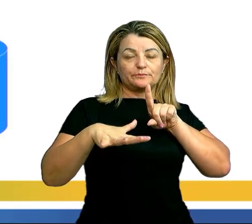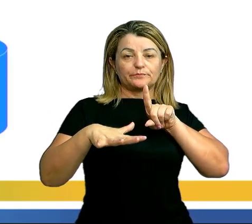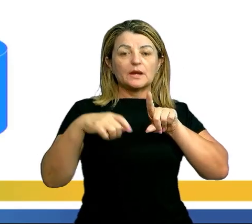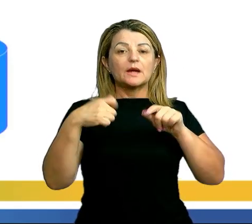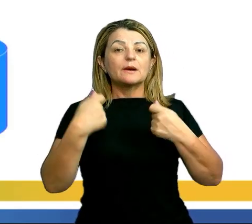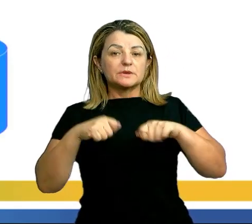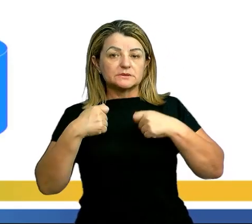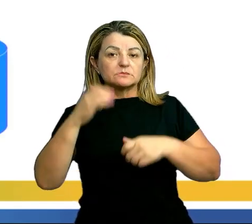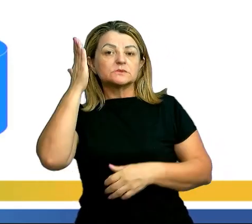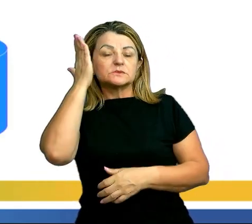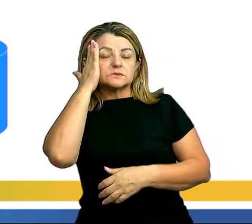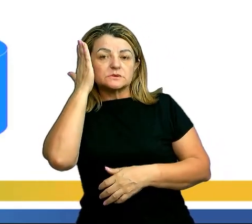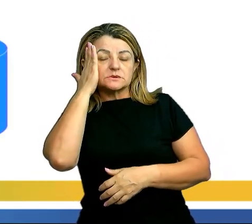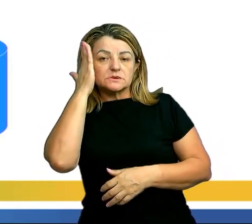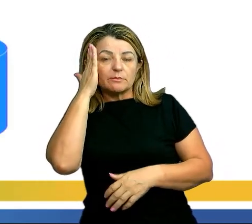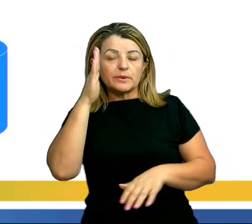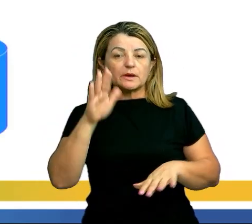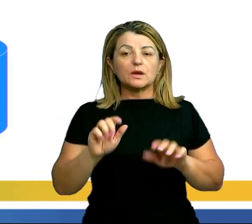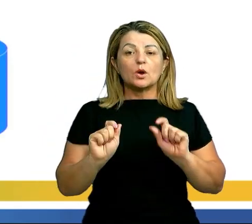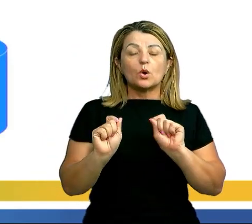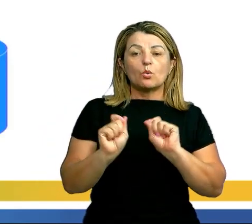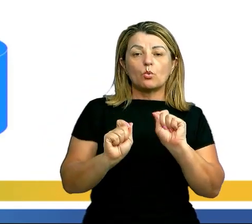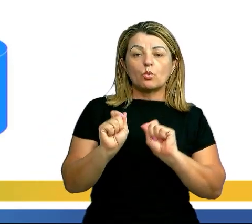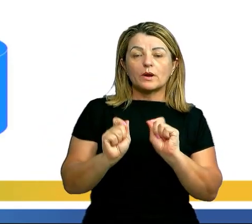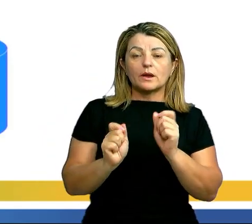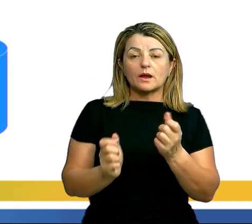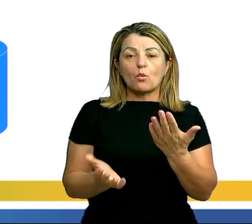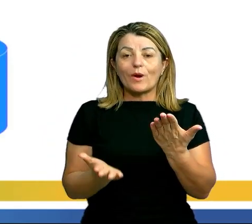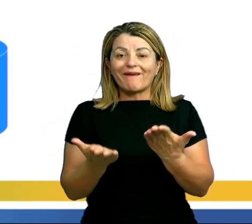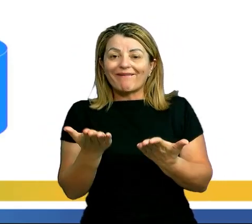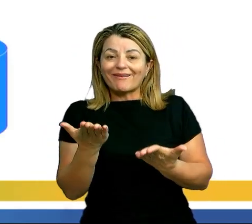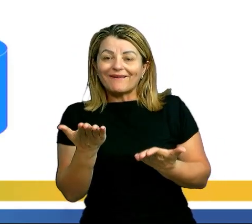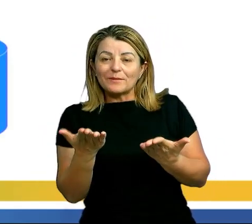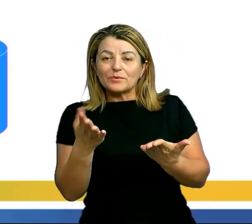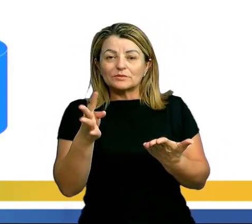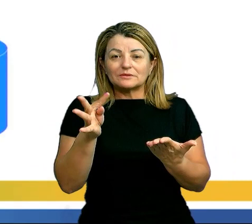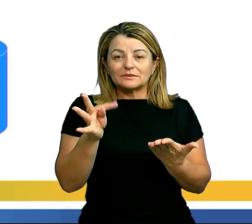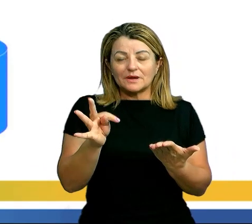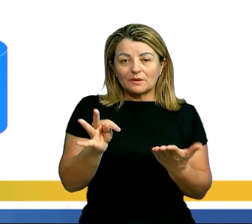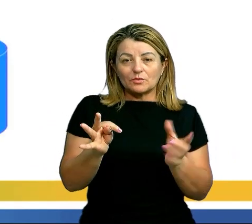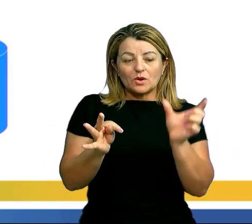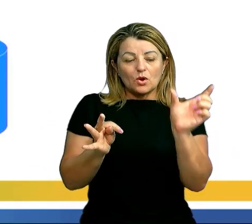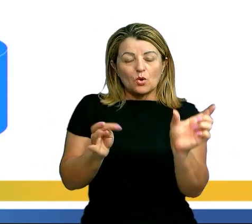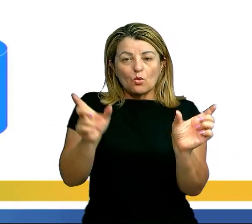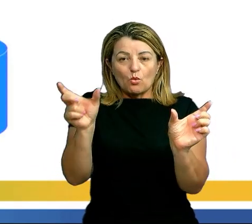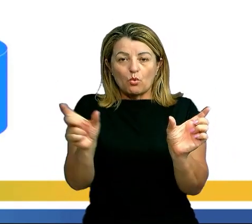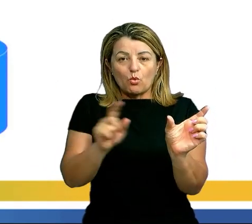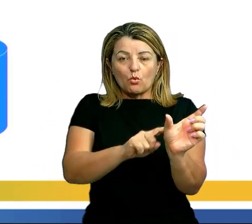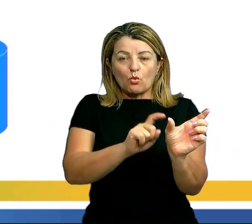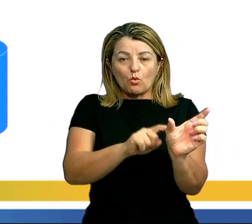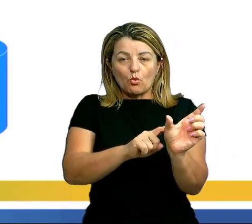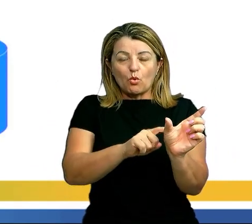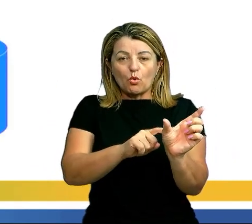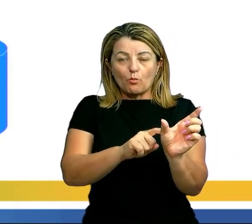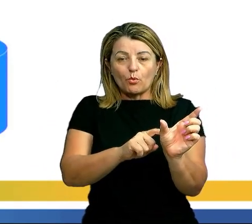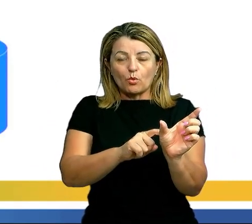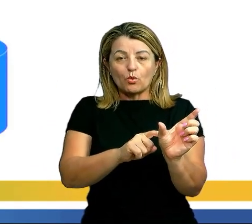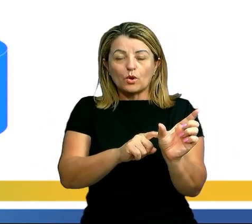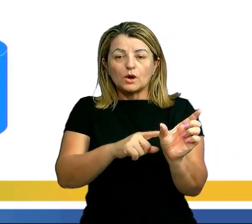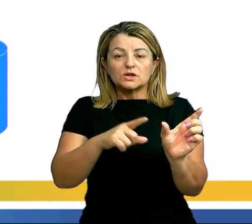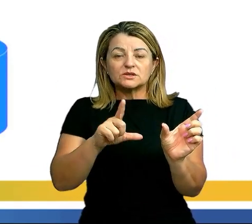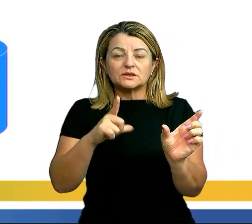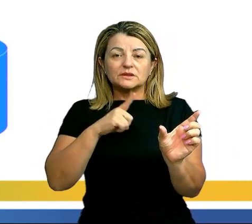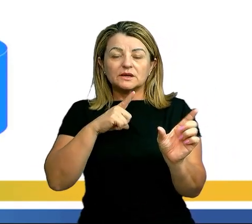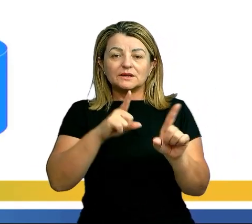de que o equilíbrio térmico se dá sempre do corpo com temperatura maior para o corpo de temperatura menor. É o que geralmente associamos